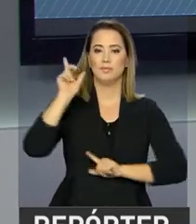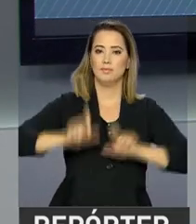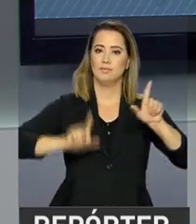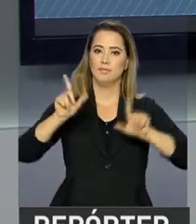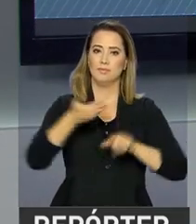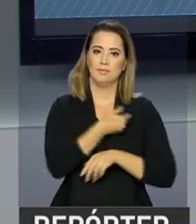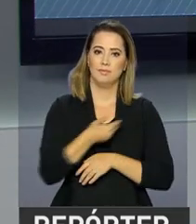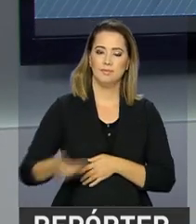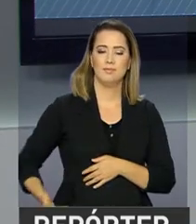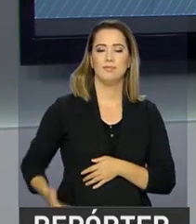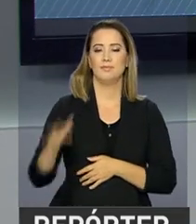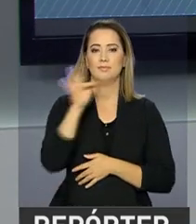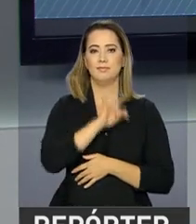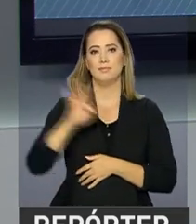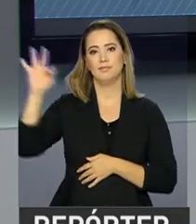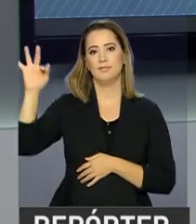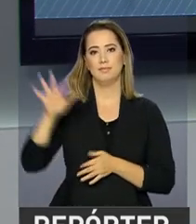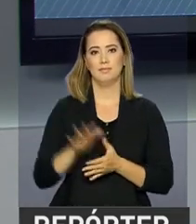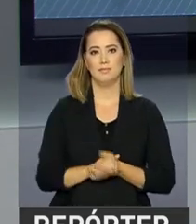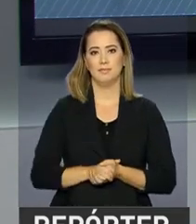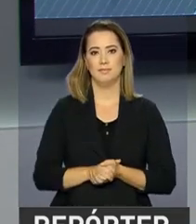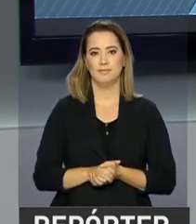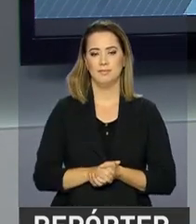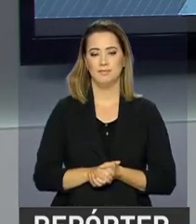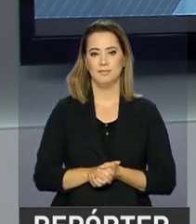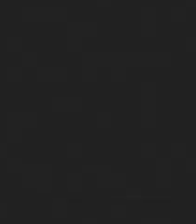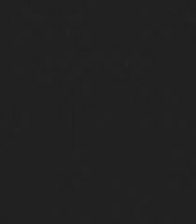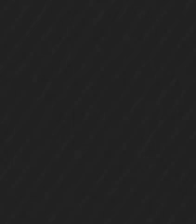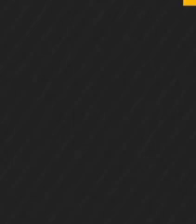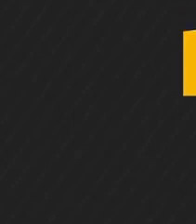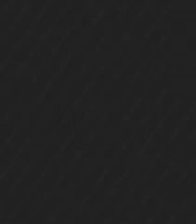gente aqui na nbr a tv do governo federal